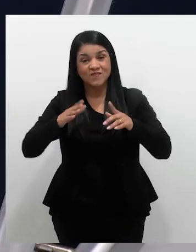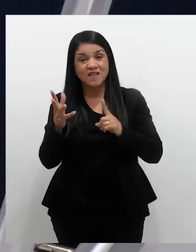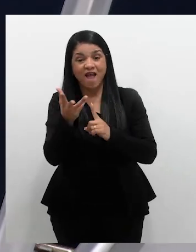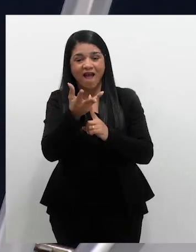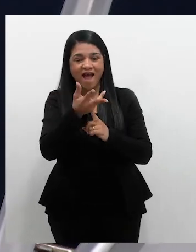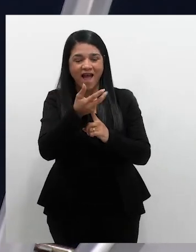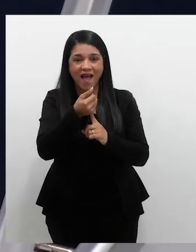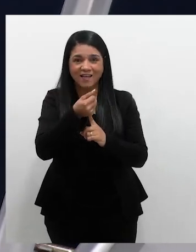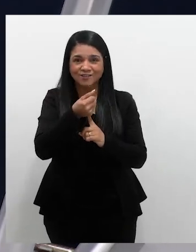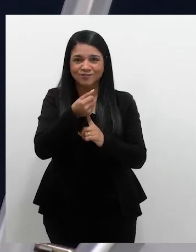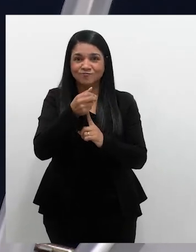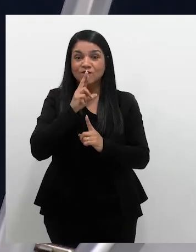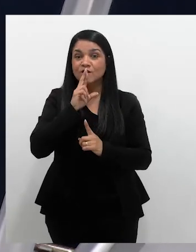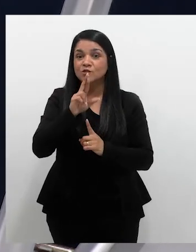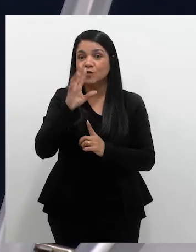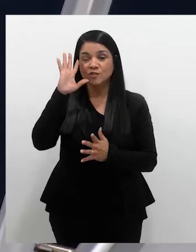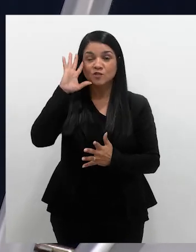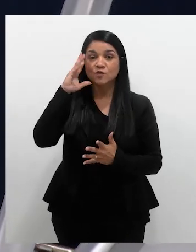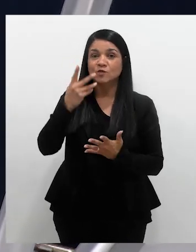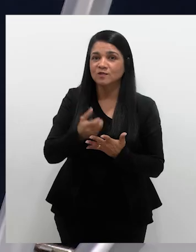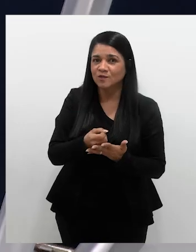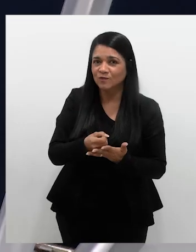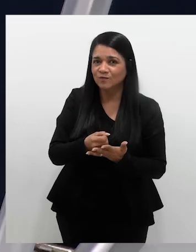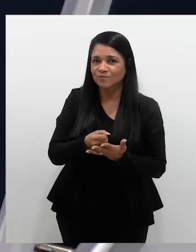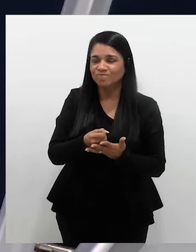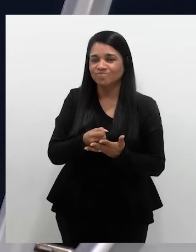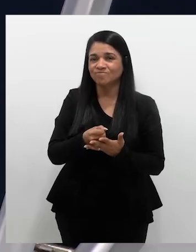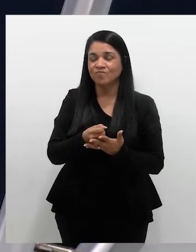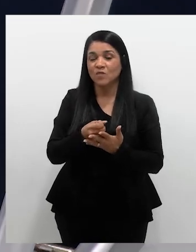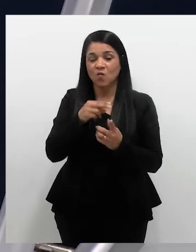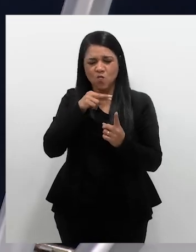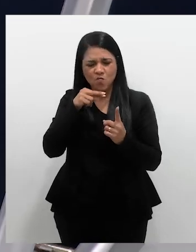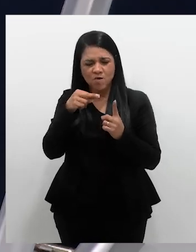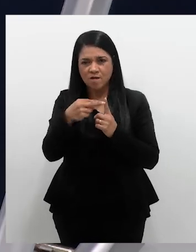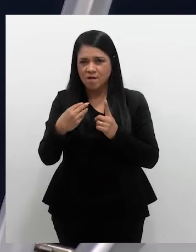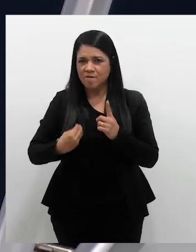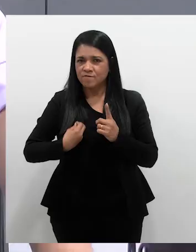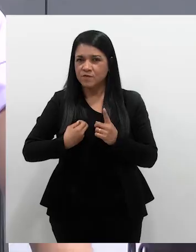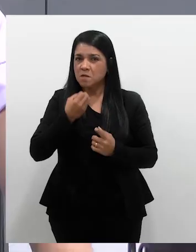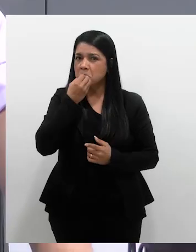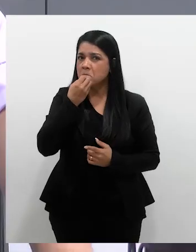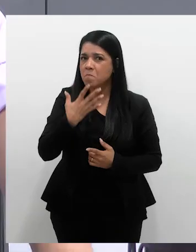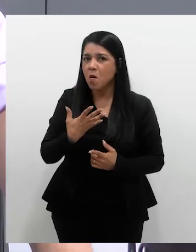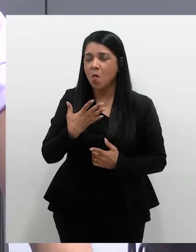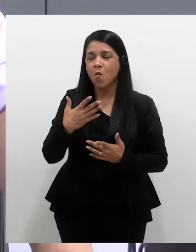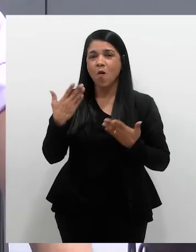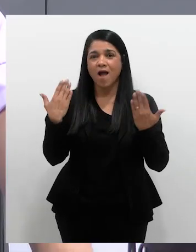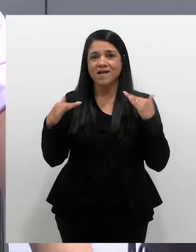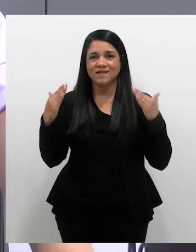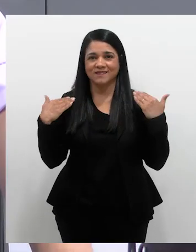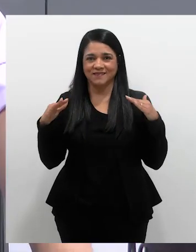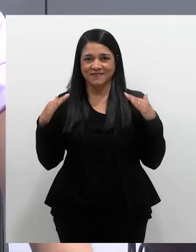solução. A arte, ela é a solução da vida. A arte é você olhar a vida com bons olhos, com alegria. Porque o artista,